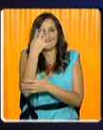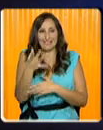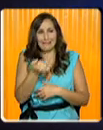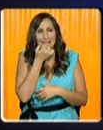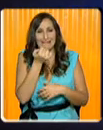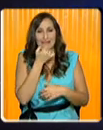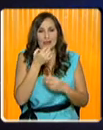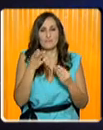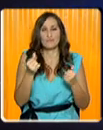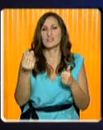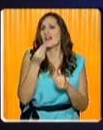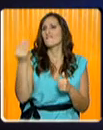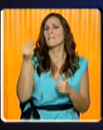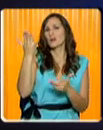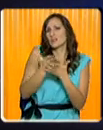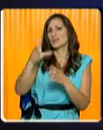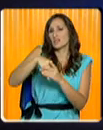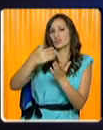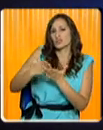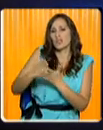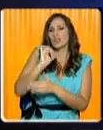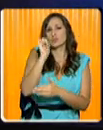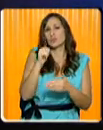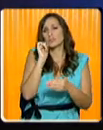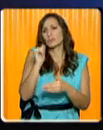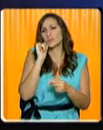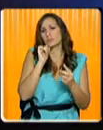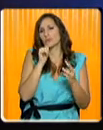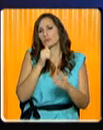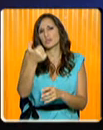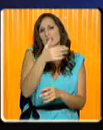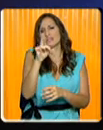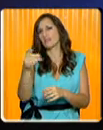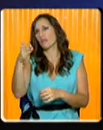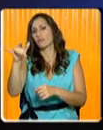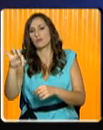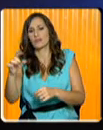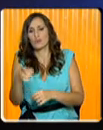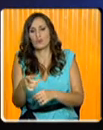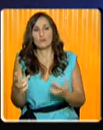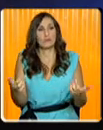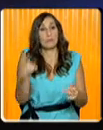partidas, era muita popular, chumbava os anos todos e o que é que foi?